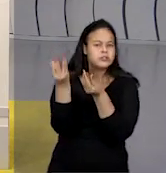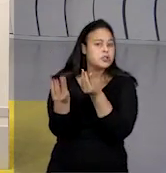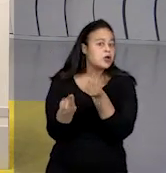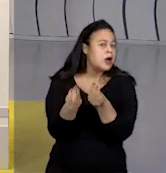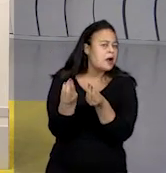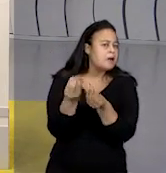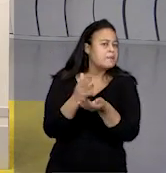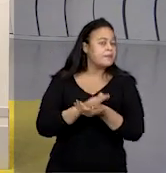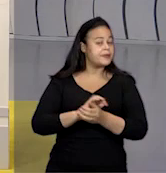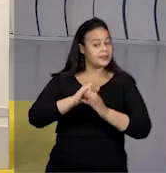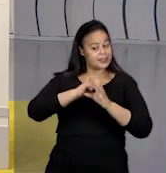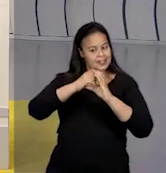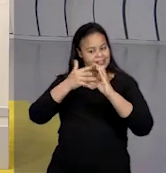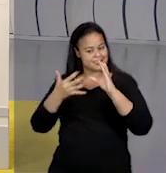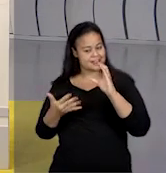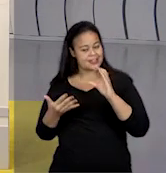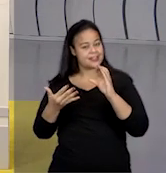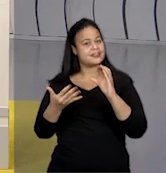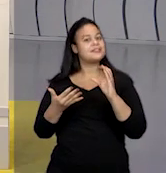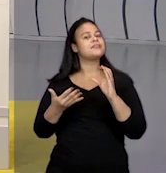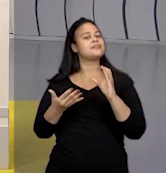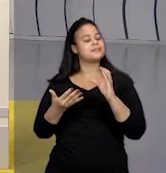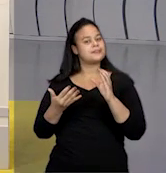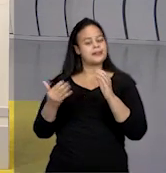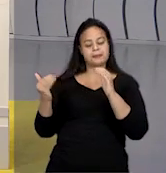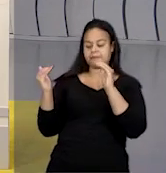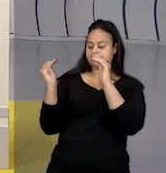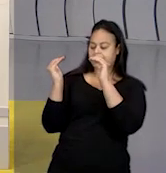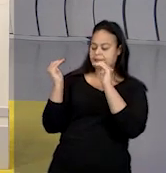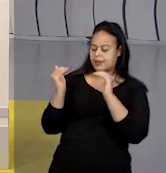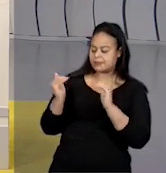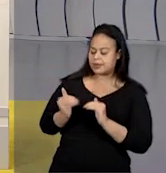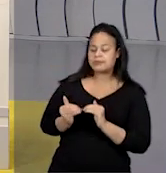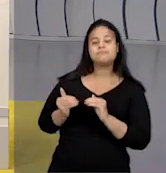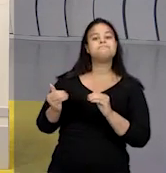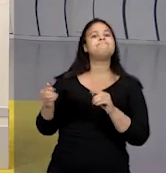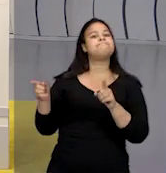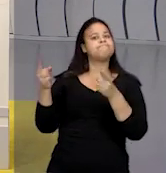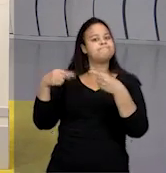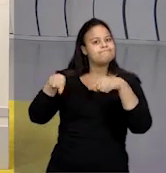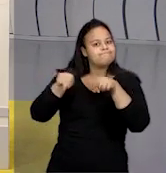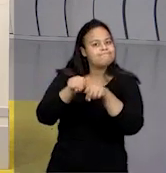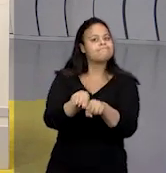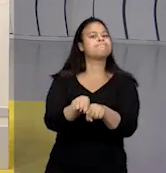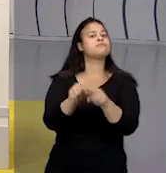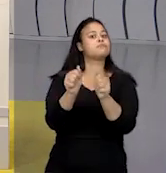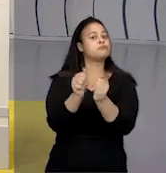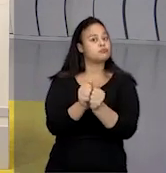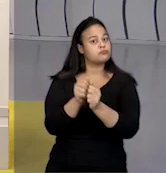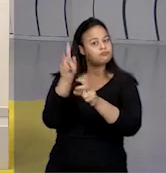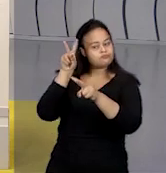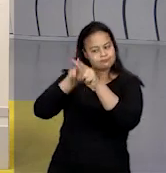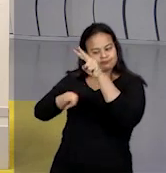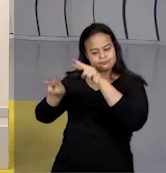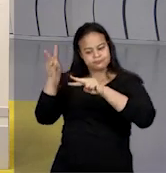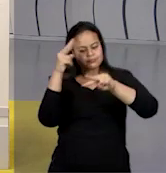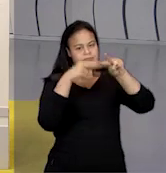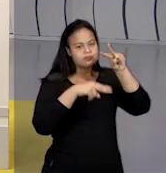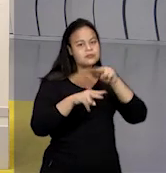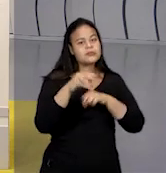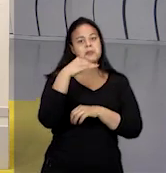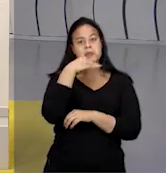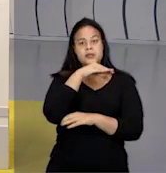características aí simultâneas que nós vamos analisar ao mesmo tempo. E percebemos que essas